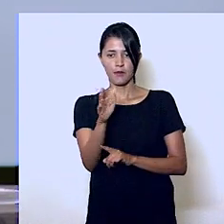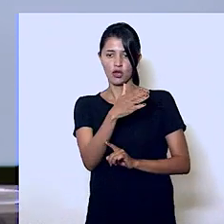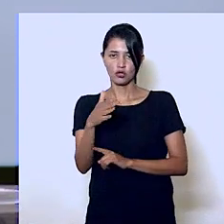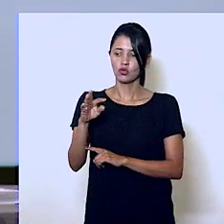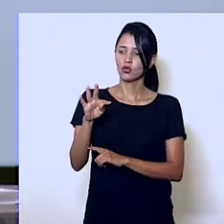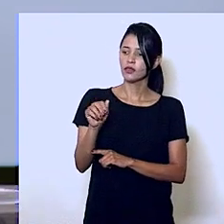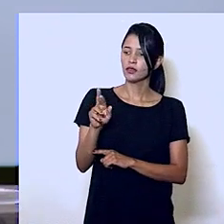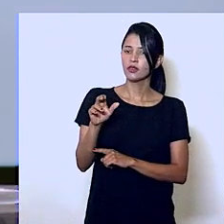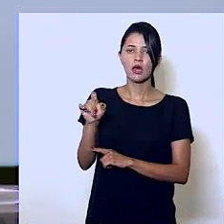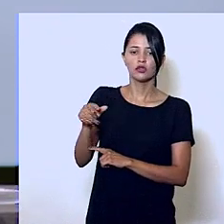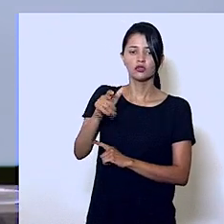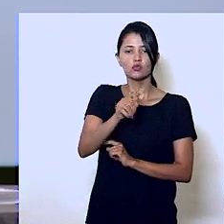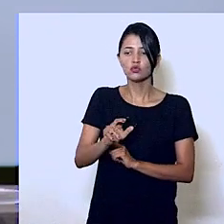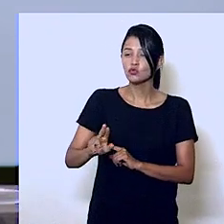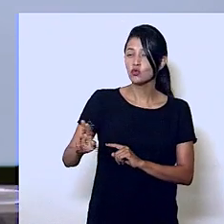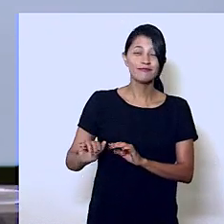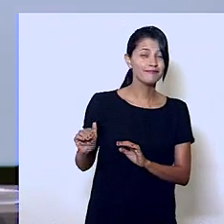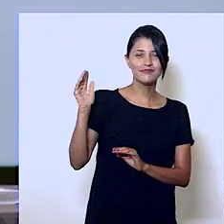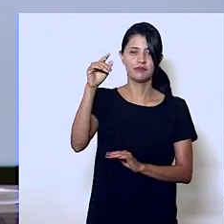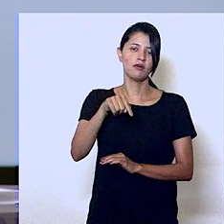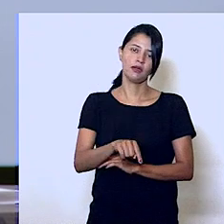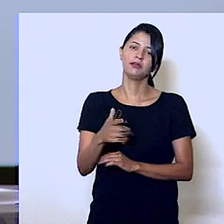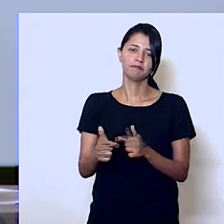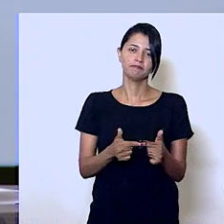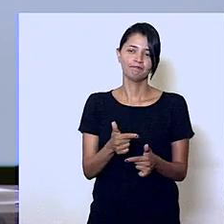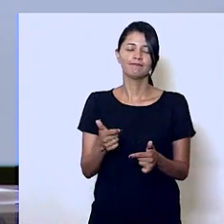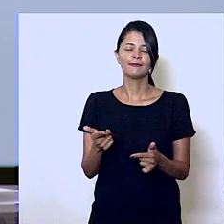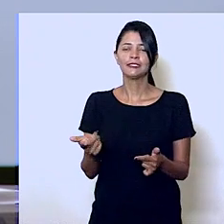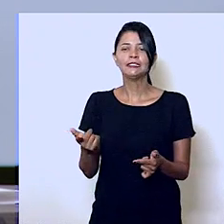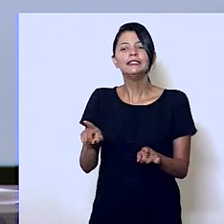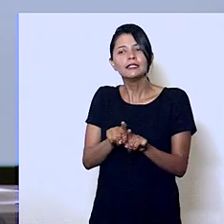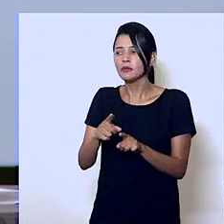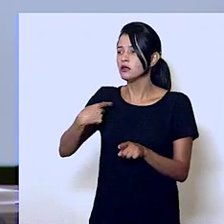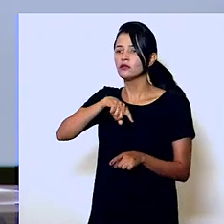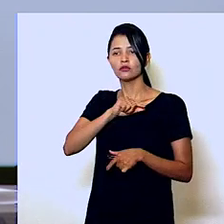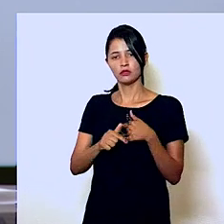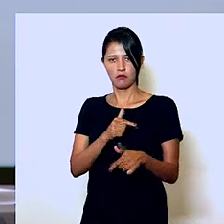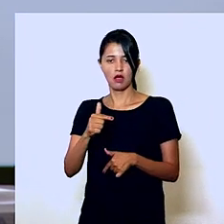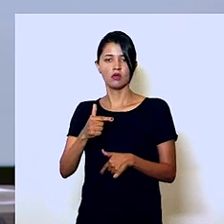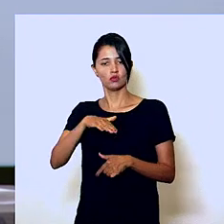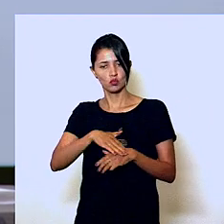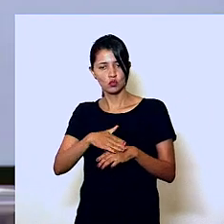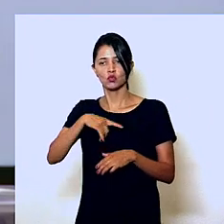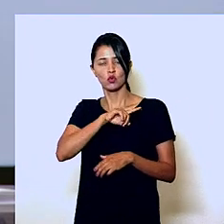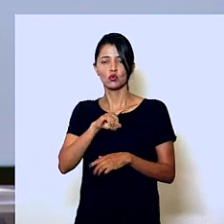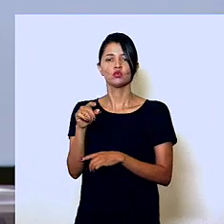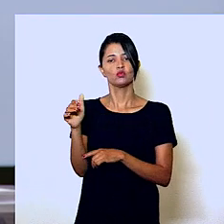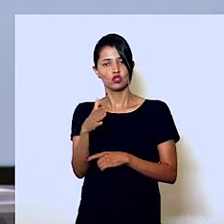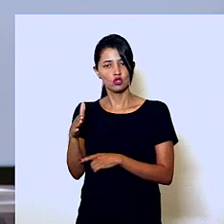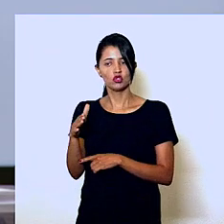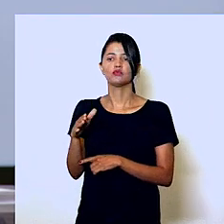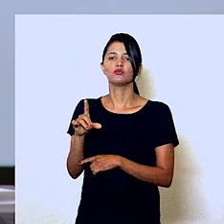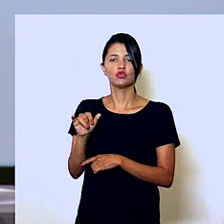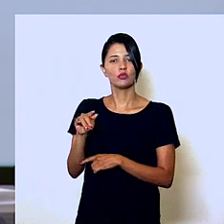nessa casa a convicção de que nossa atuação como diplomatas justifica-se pela contribuição que damos ou